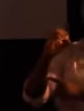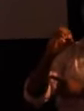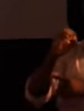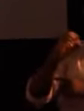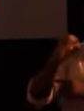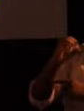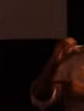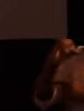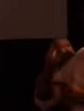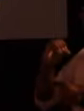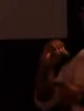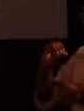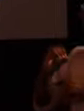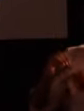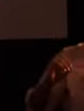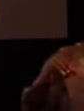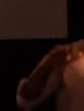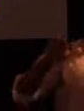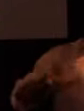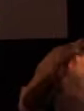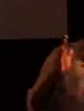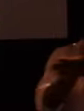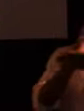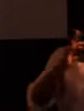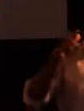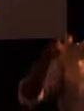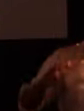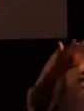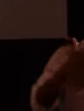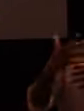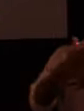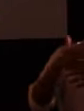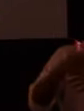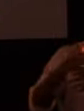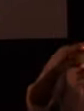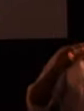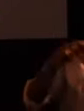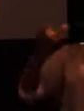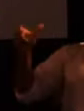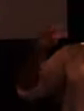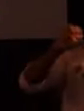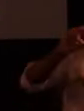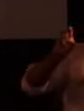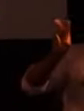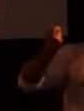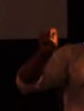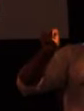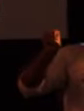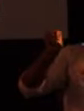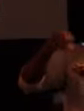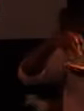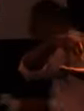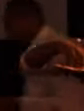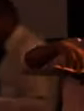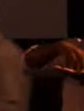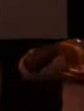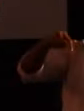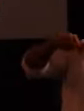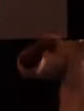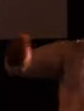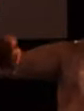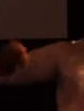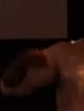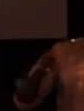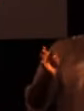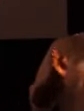cidade de 0,50. A grande maioria da cidade está com 0,50. É um índice de ocupação bem restritivo. Imagina você ter o